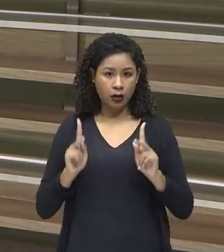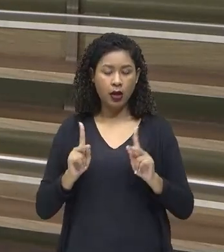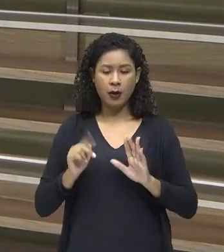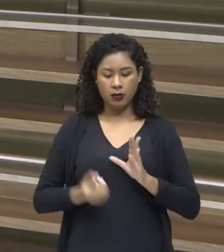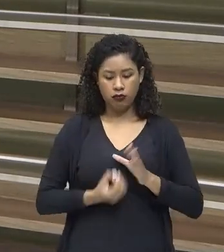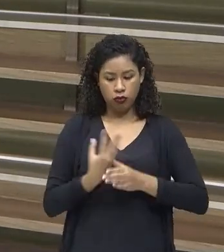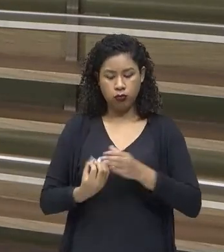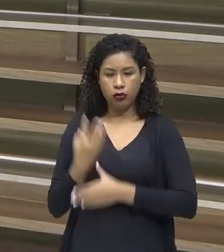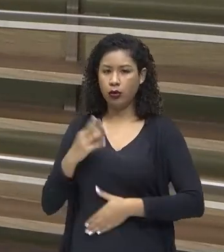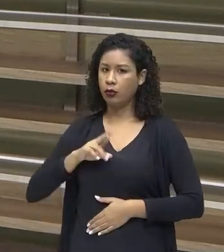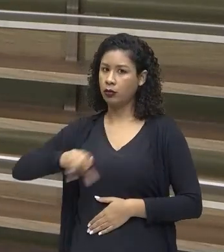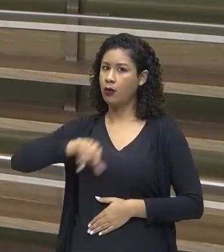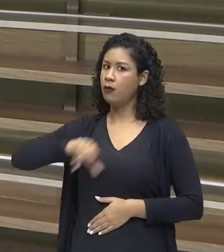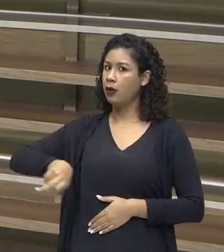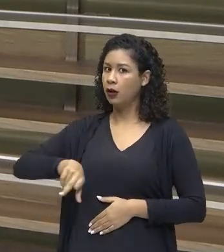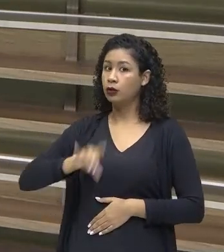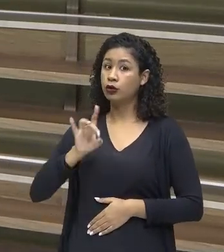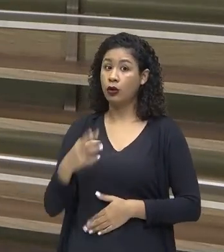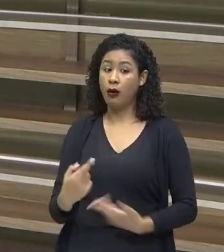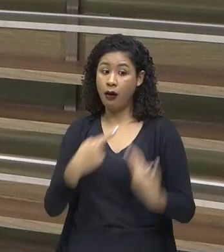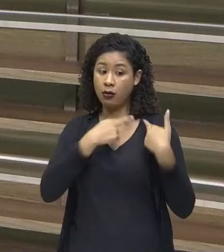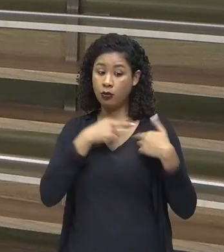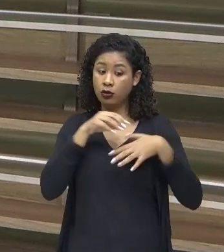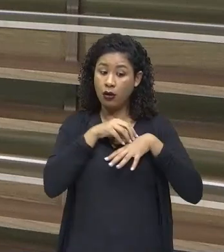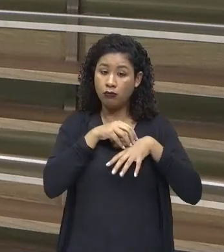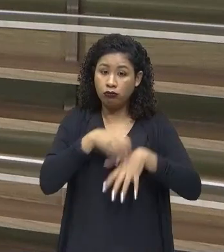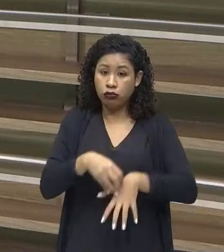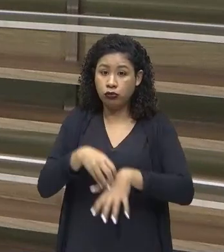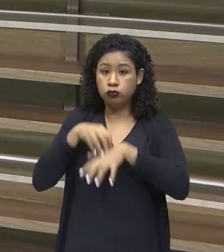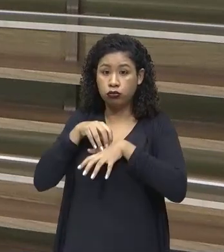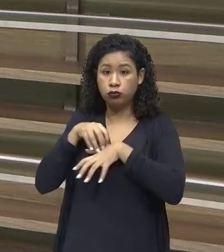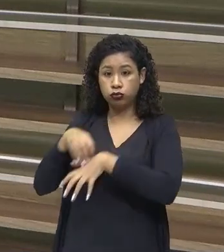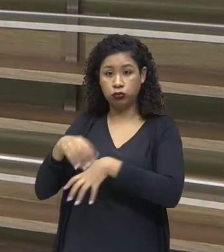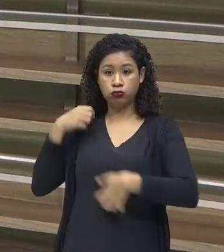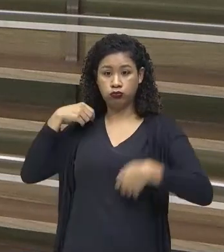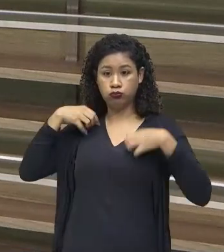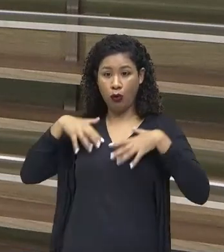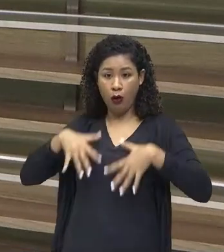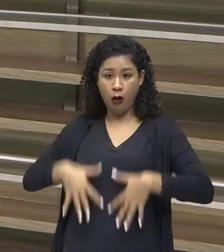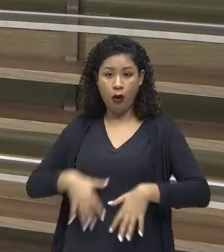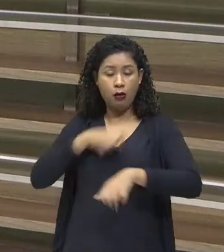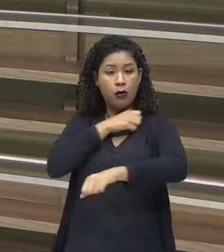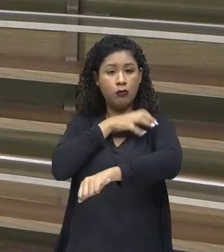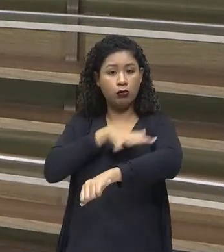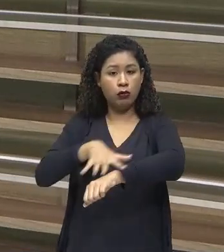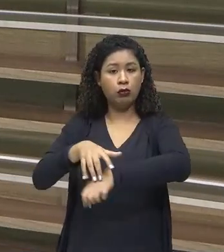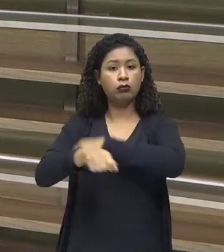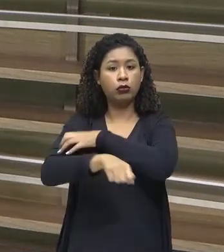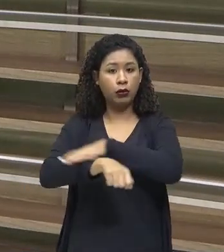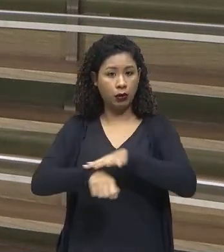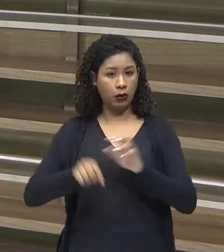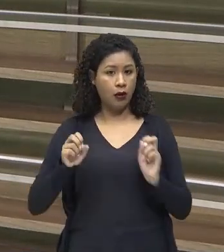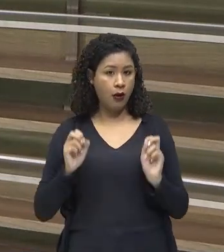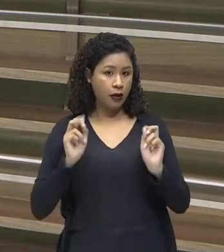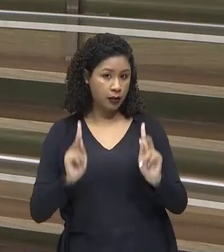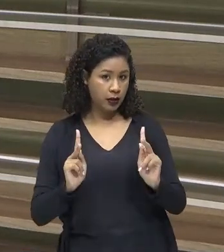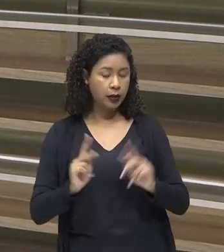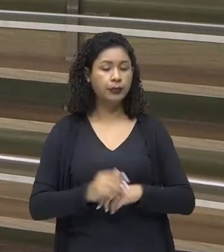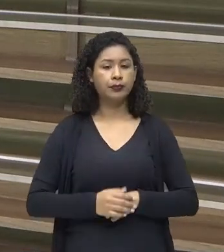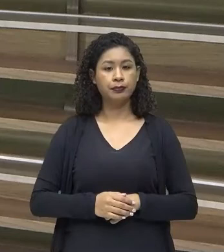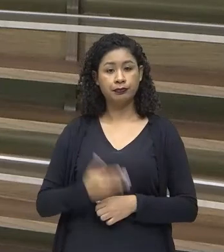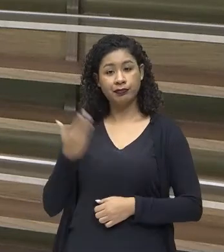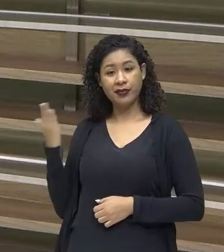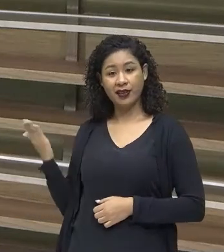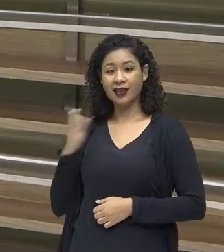Ele transporta, ele vai levar esse hormônio para o seu órgão-alvo, tá bom? Então, essa aqui é a